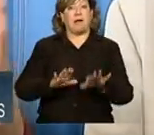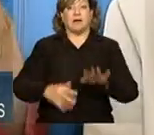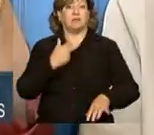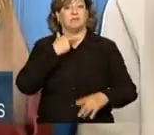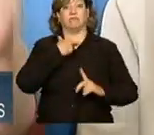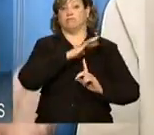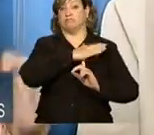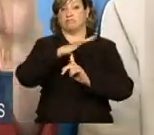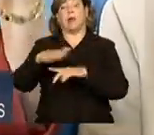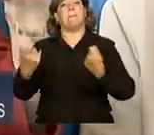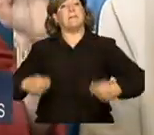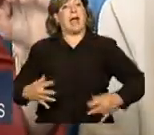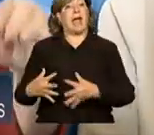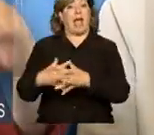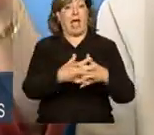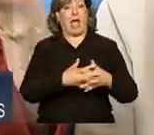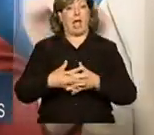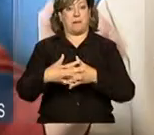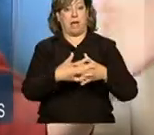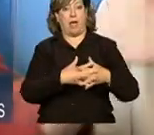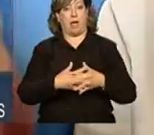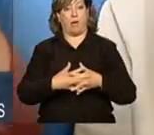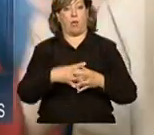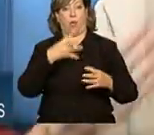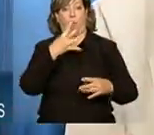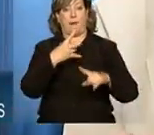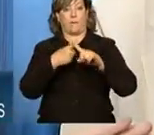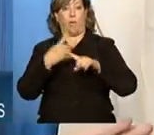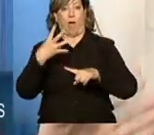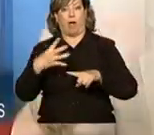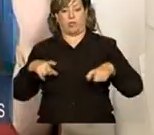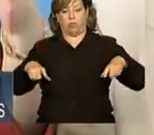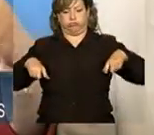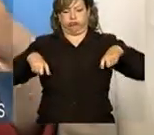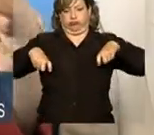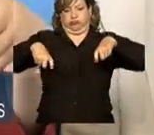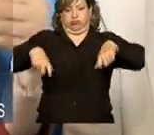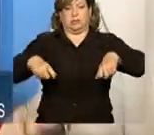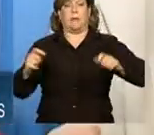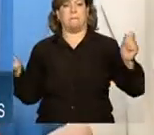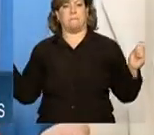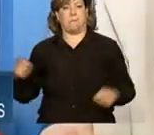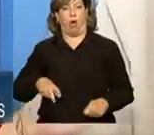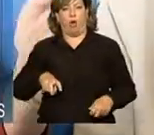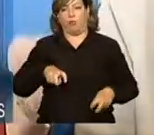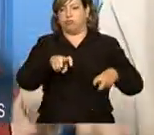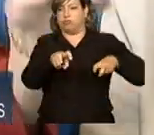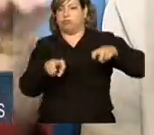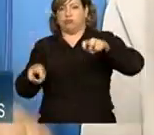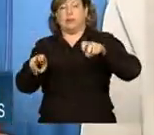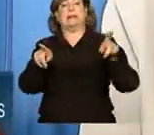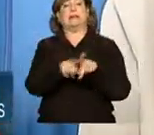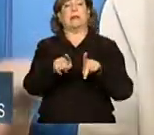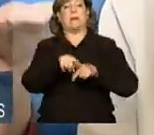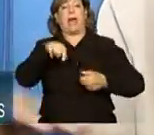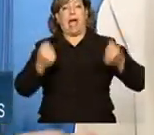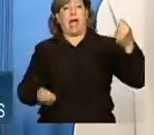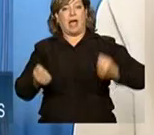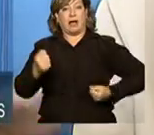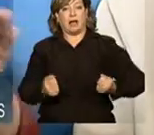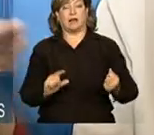ter caminhões elevados, 4x4, que passam em qualquer lugar. E veículos leves também, que